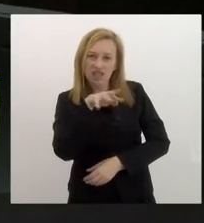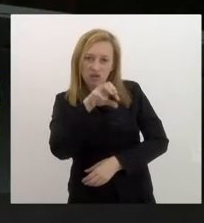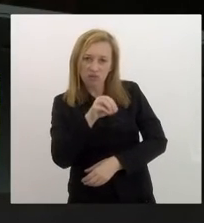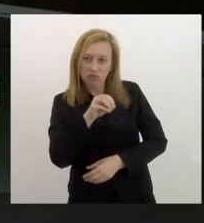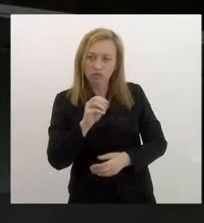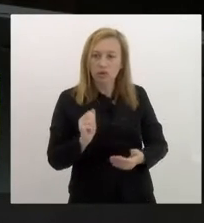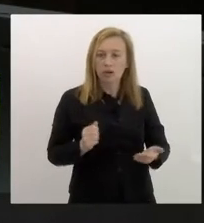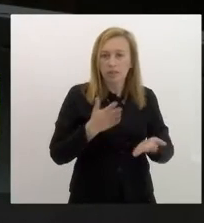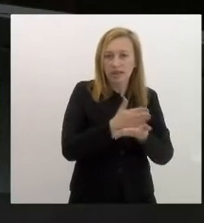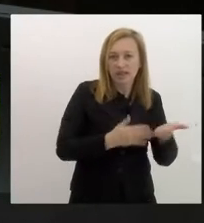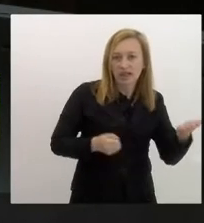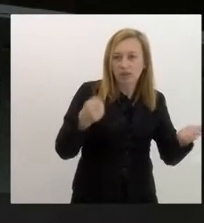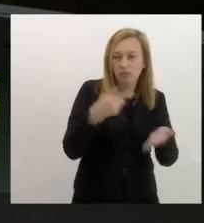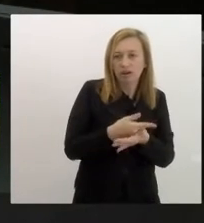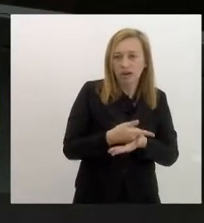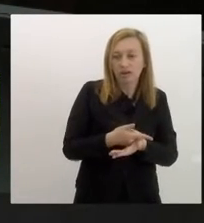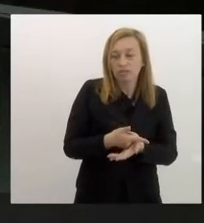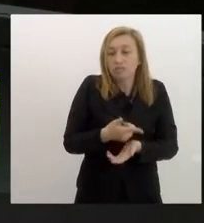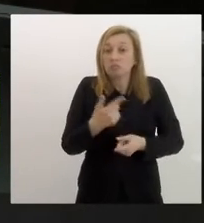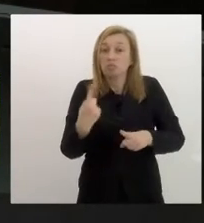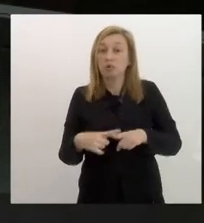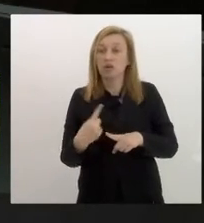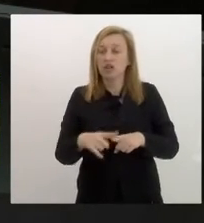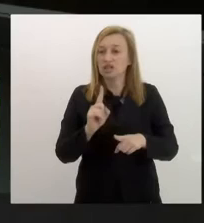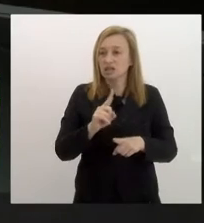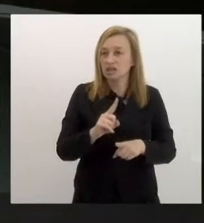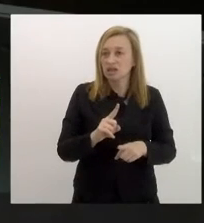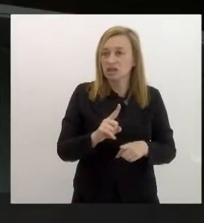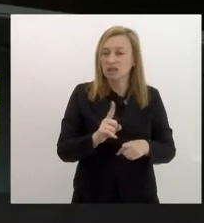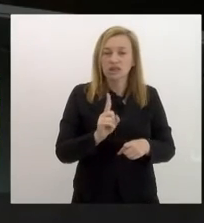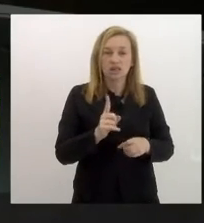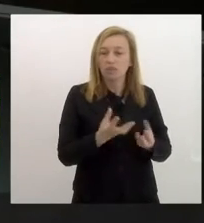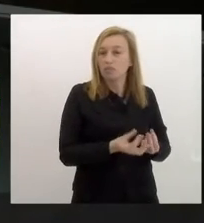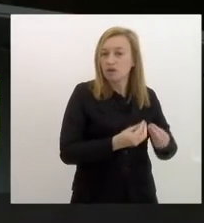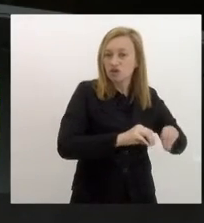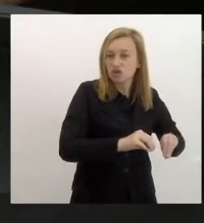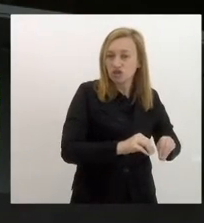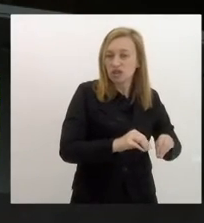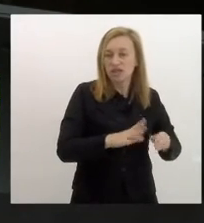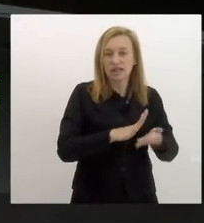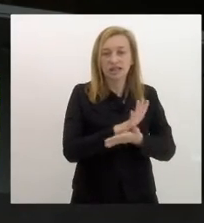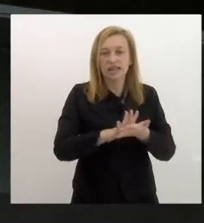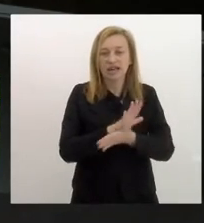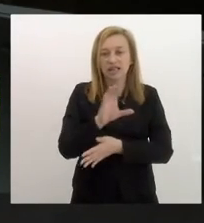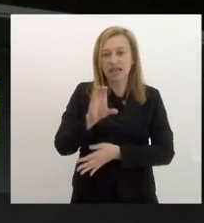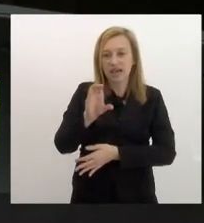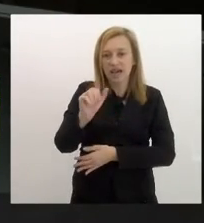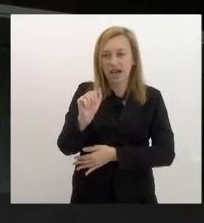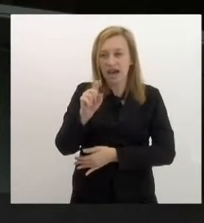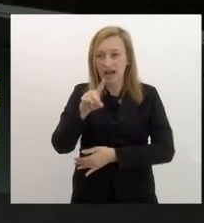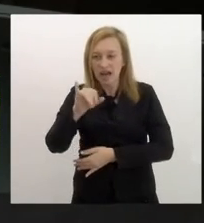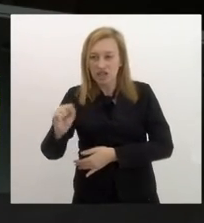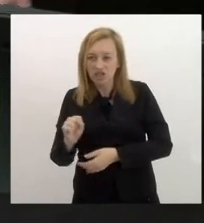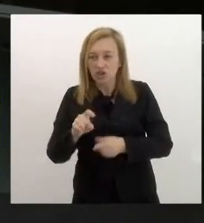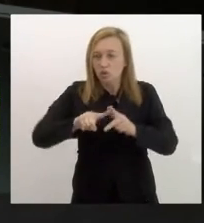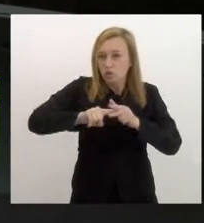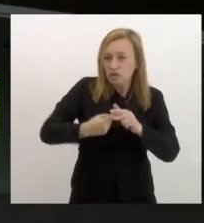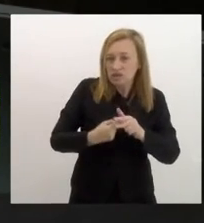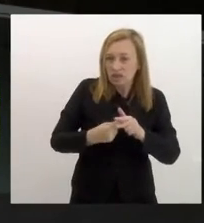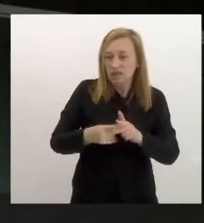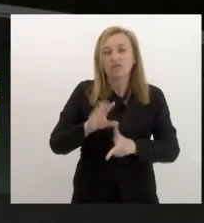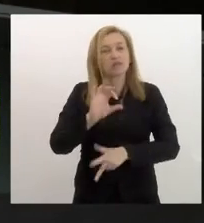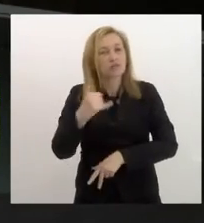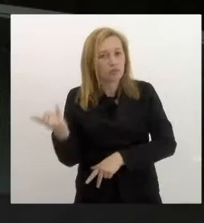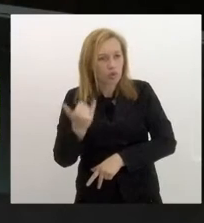parte do pagamento porque isso não compromete todo o fluxo de caixa seja com o reajuste que